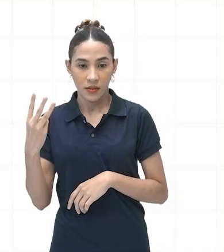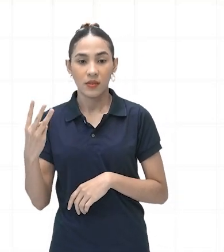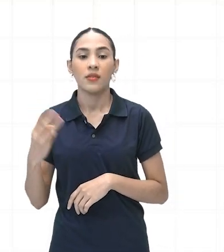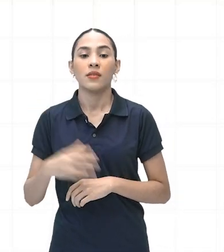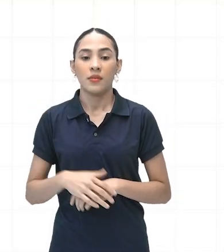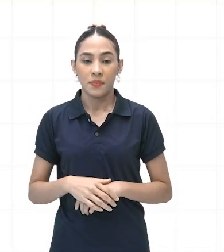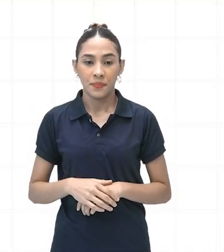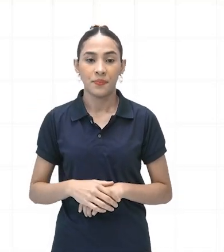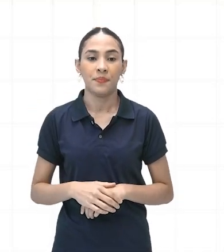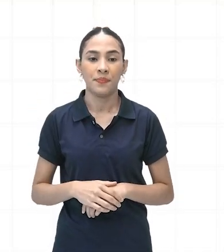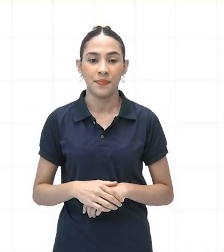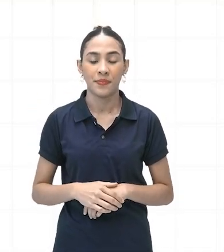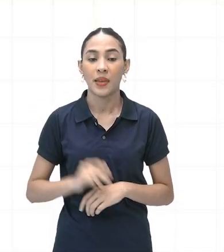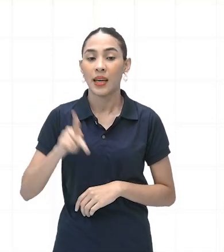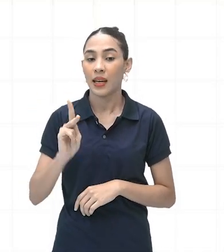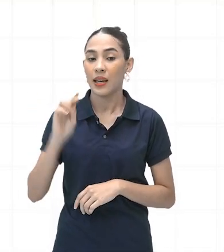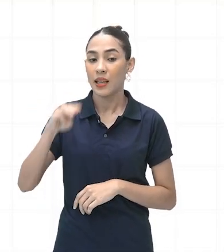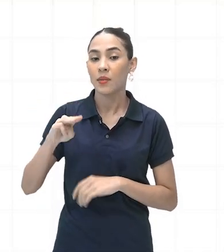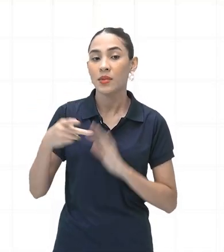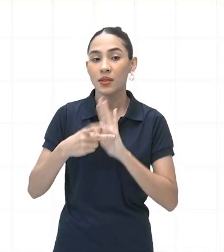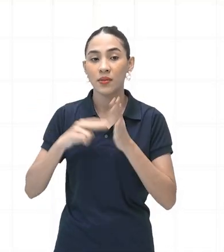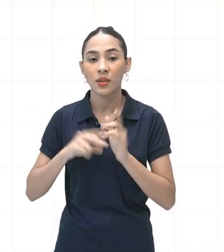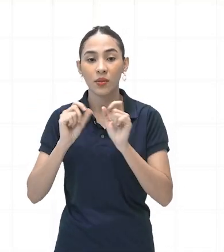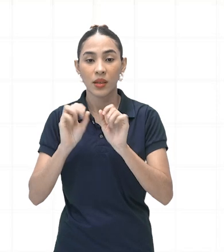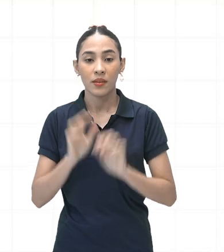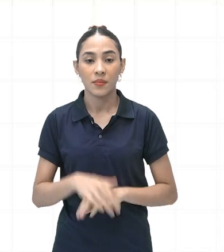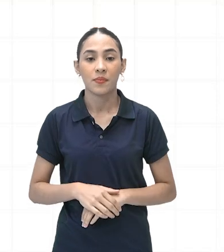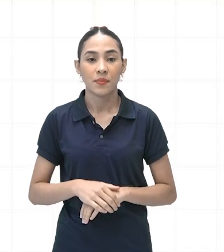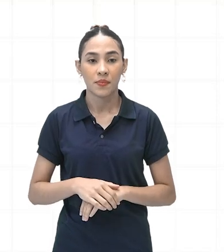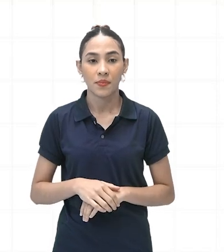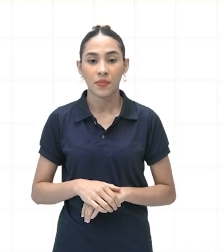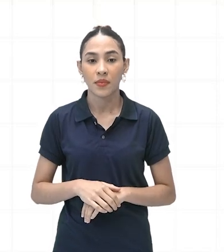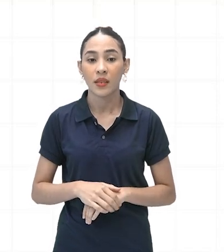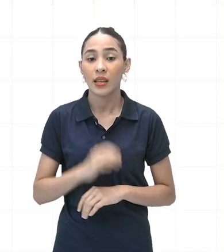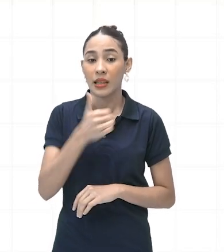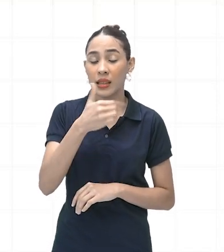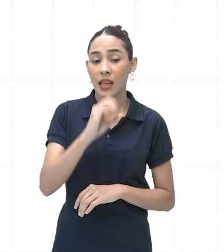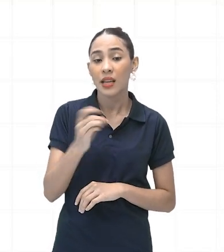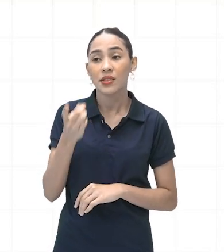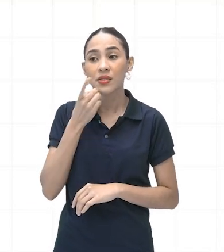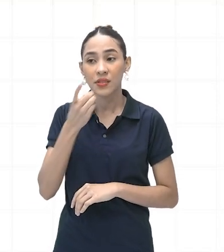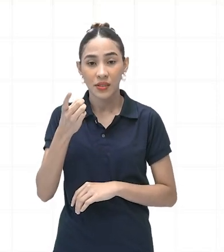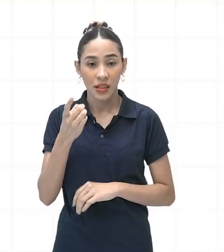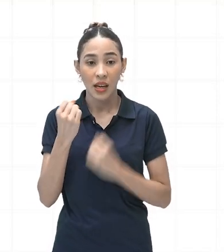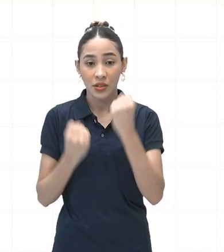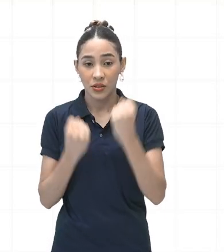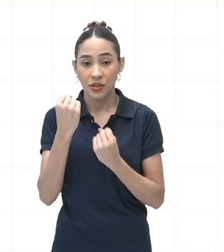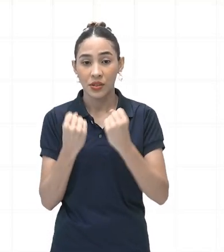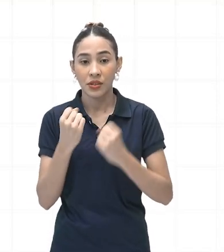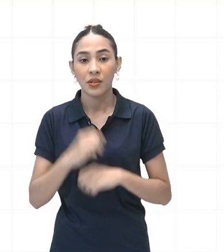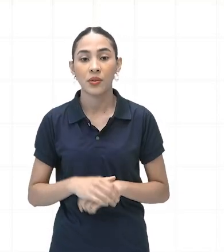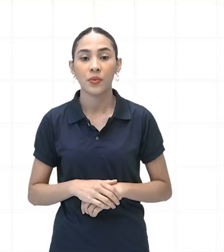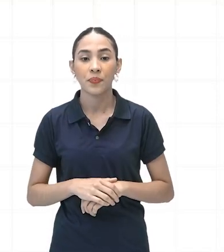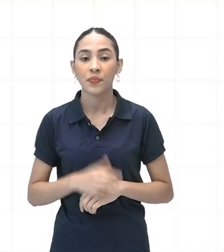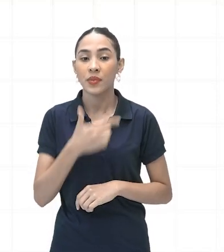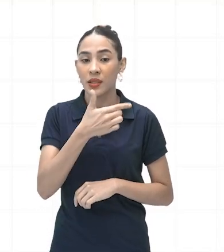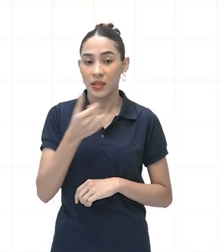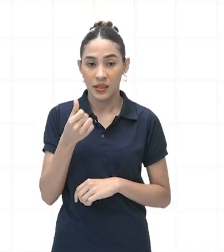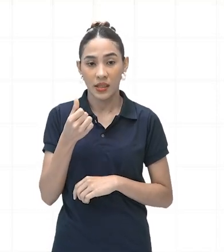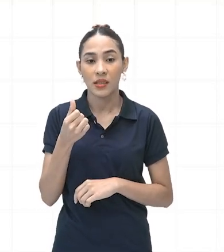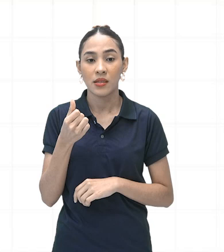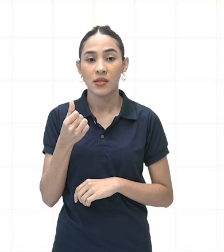2.933,333 km. Ou seja, essa família, em 10 dias, dirigindo